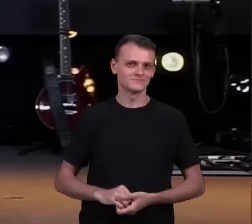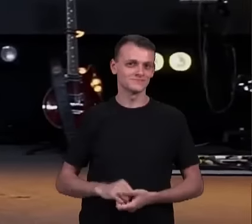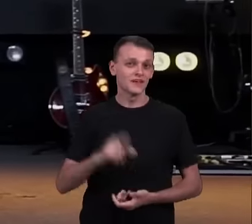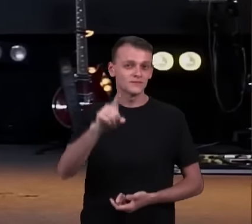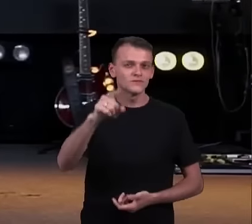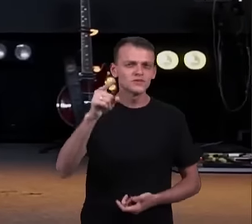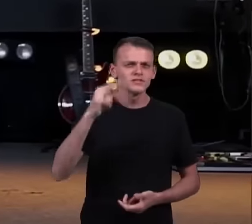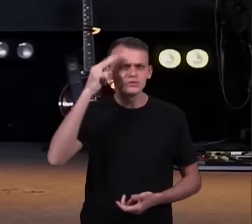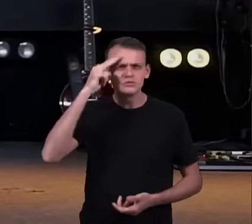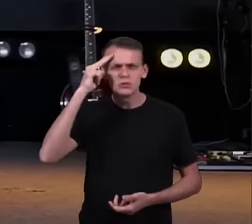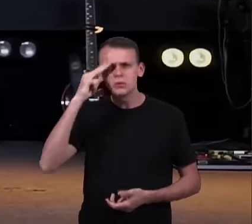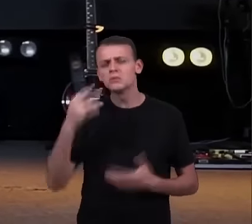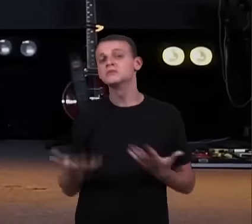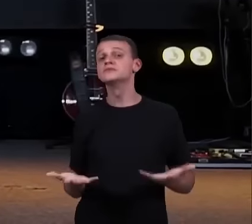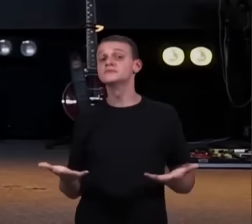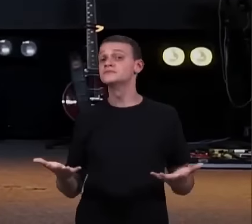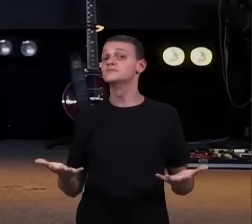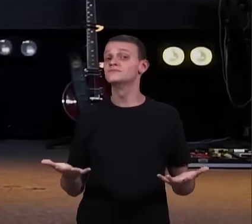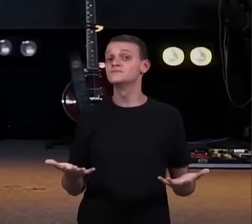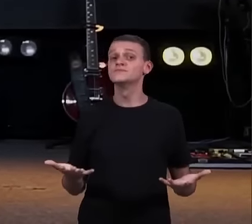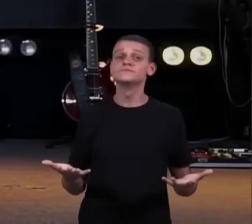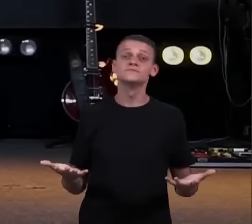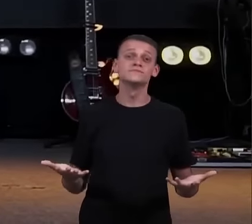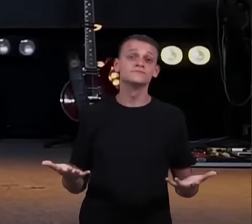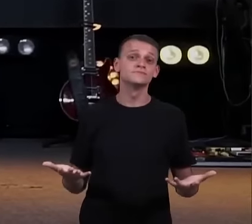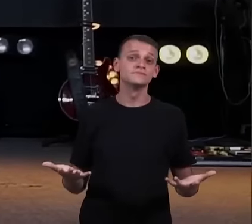Diga-me seu sonho.